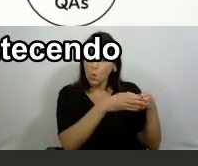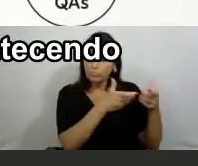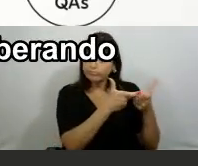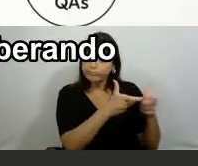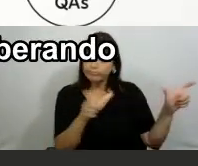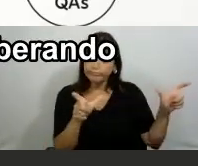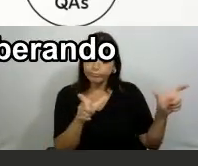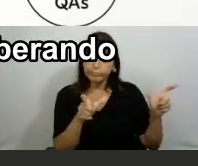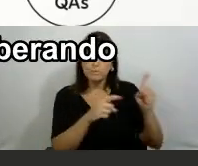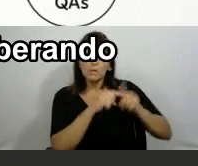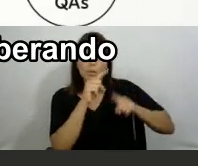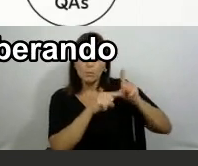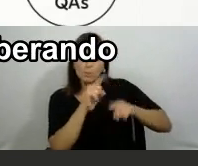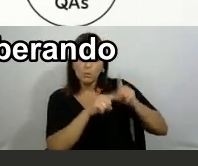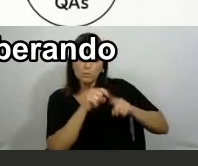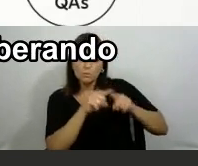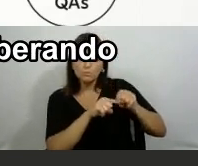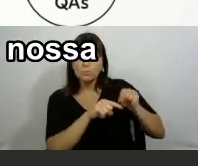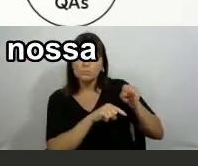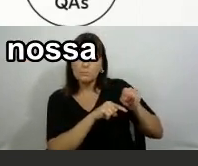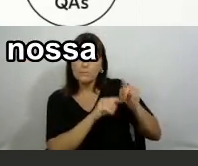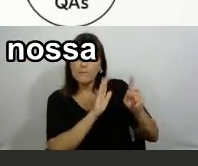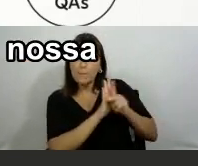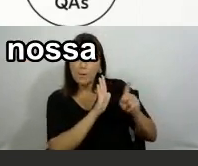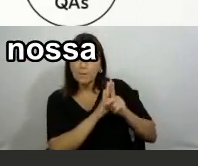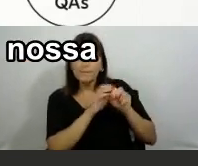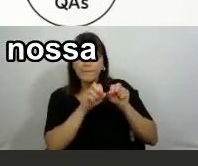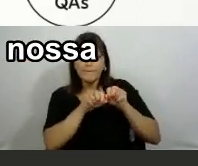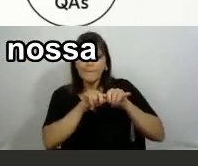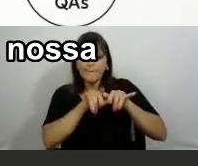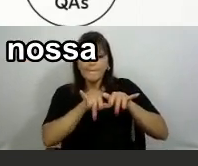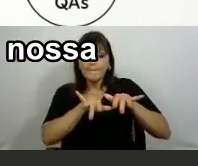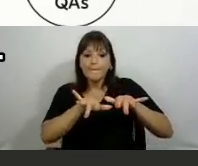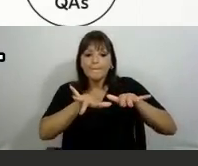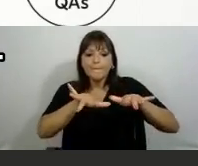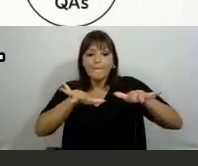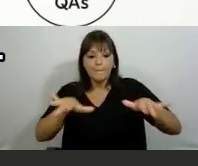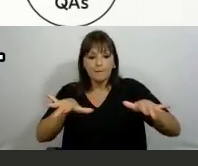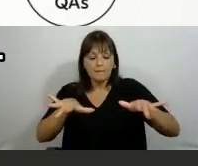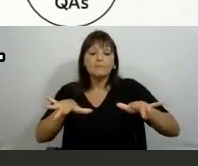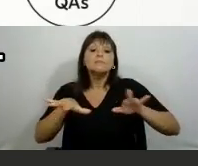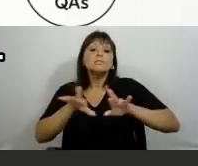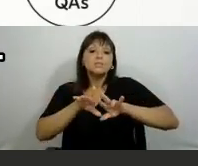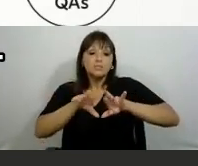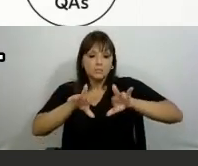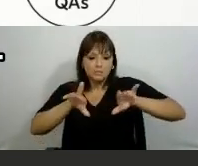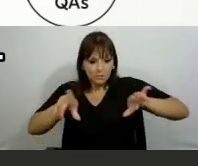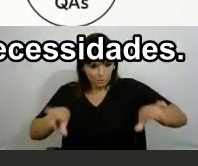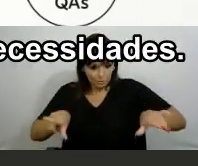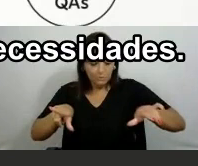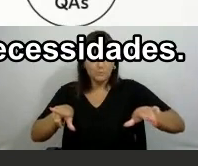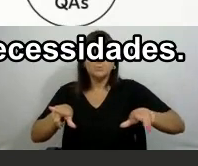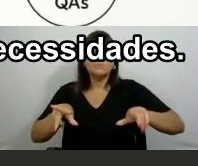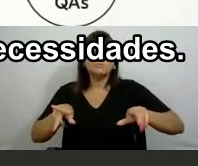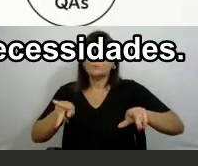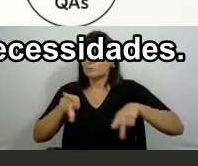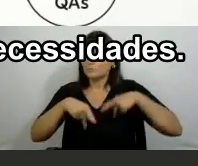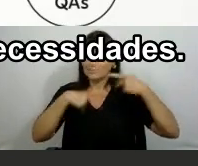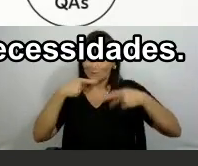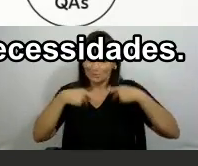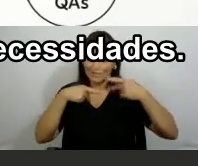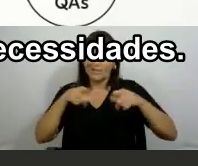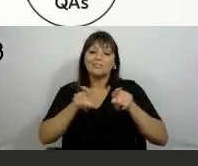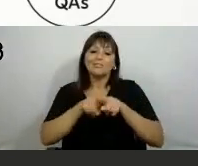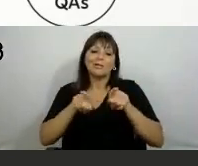vai acontecendo de uma forma que isso vai reverberando com os outros personagens da nossa novela que a gente viu aí. E aí, a partir disso, a gente